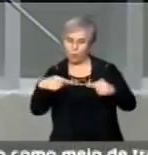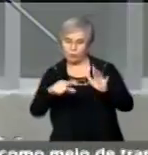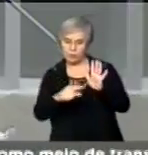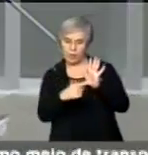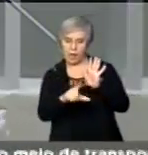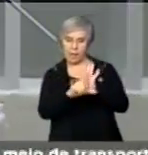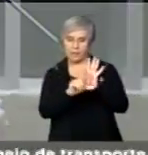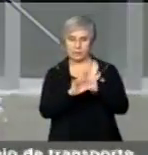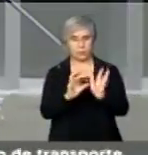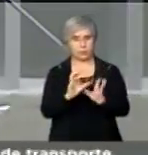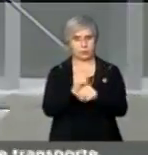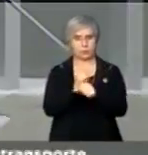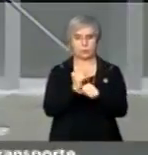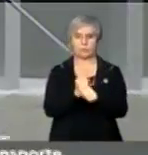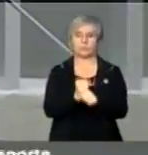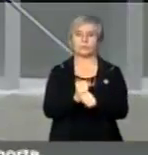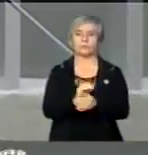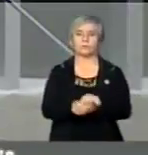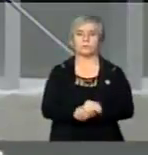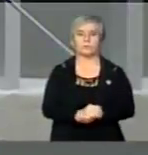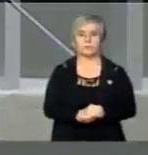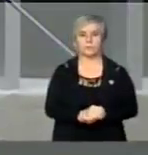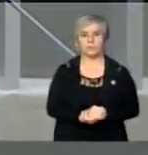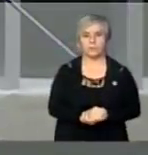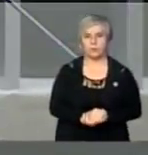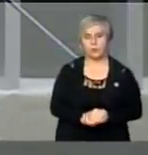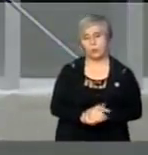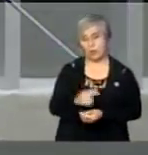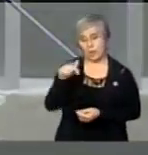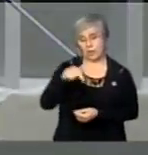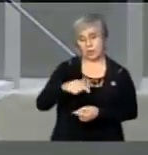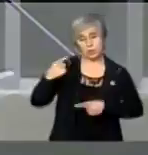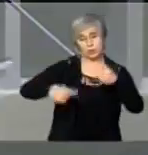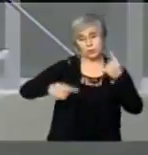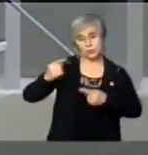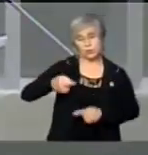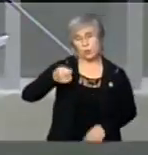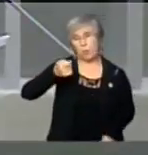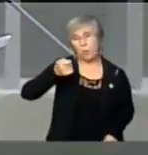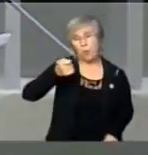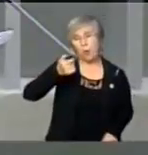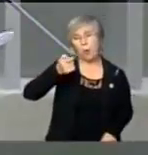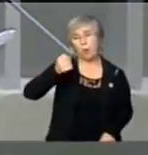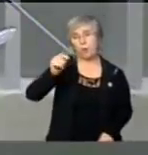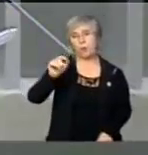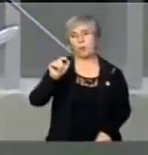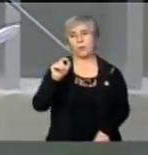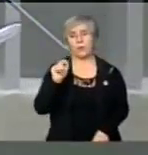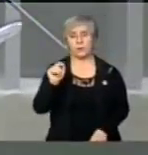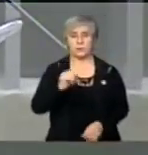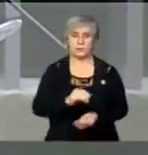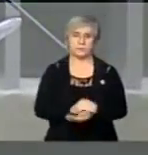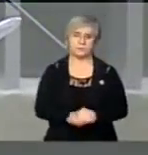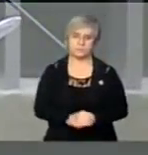orçamentária. O que pouco se discutiu aqui no dia de hoje é que,